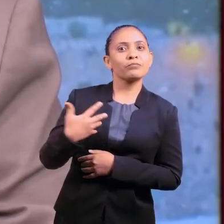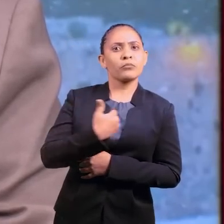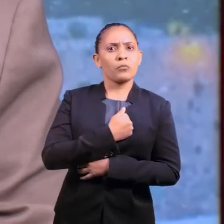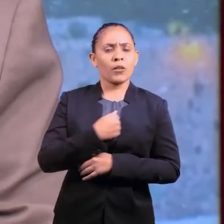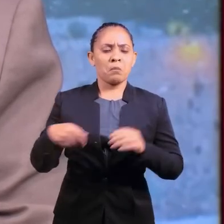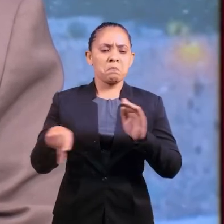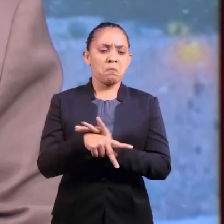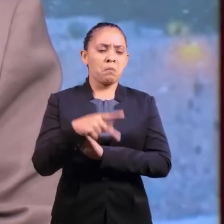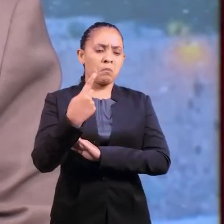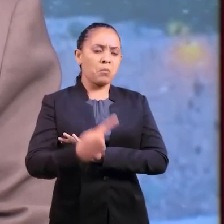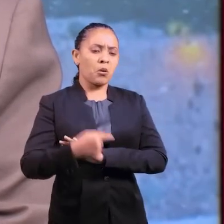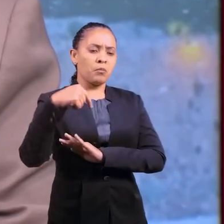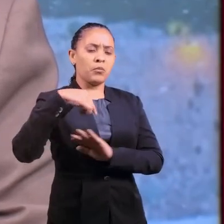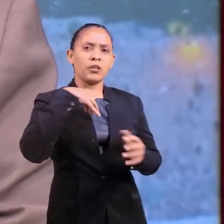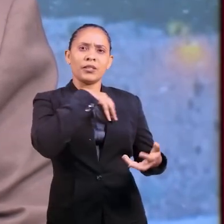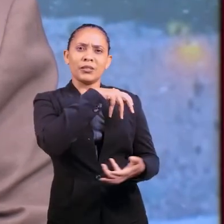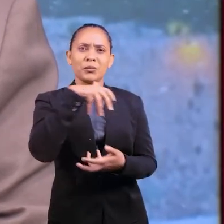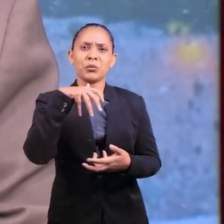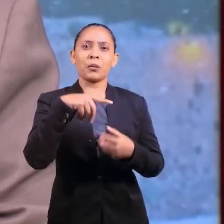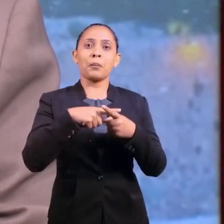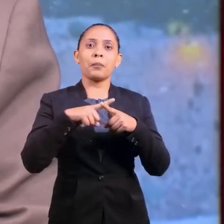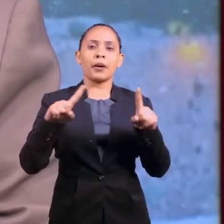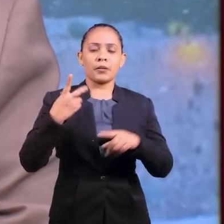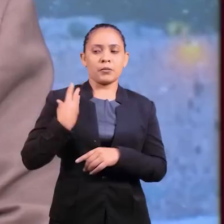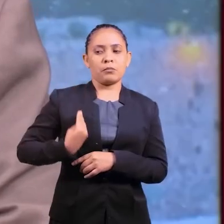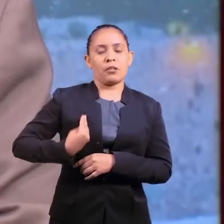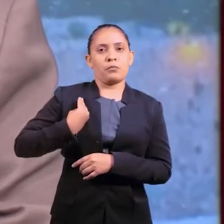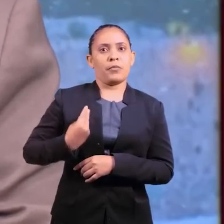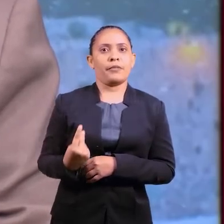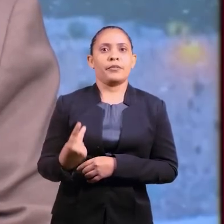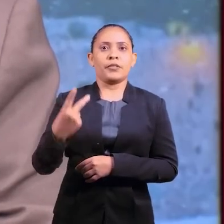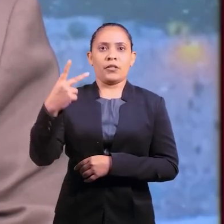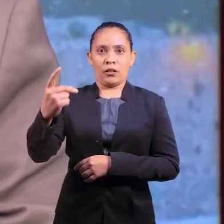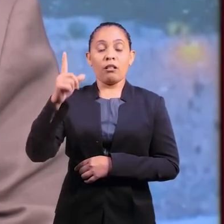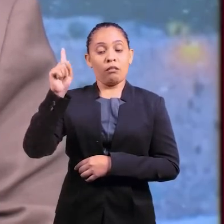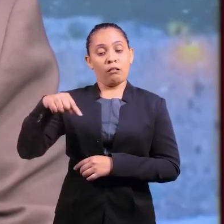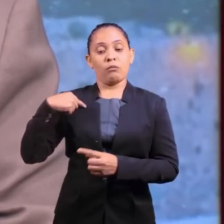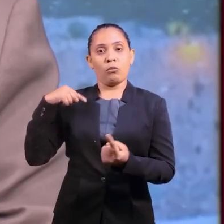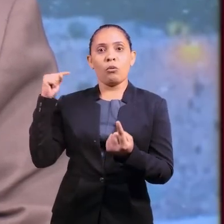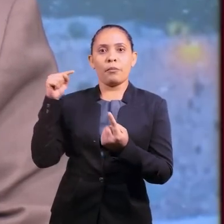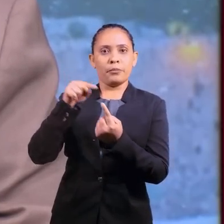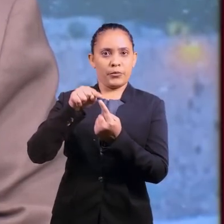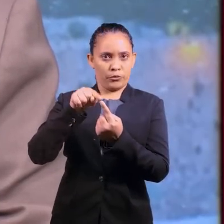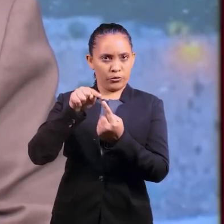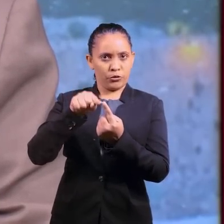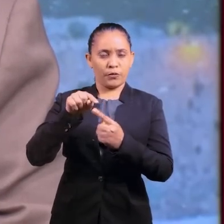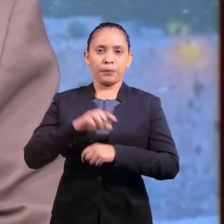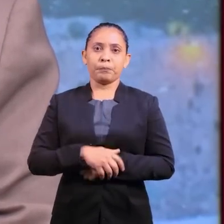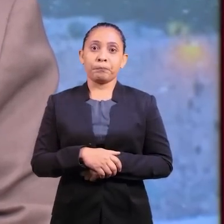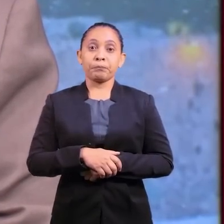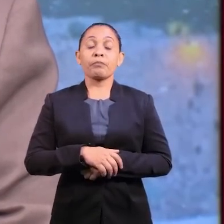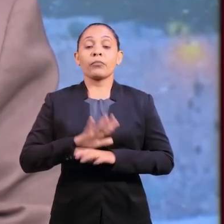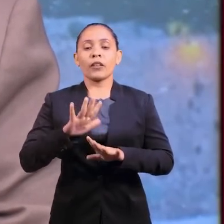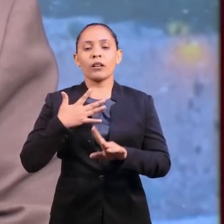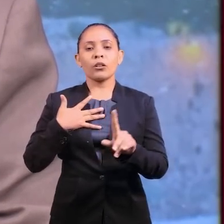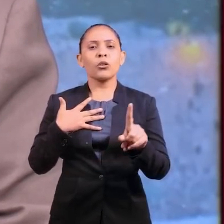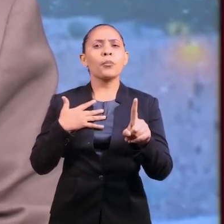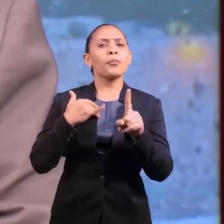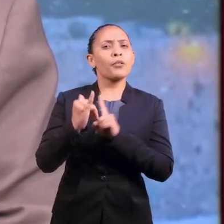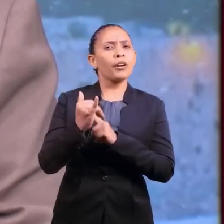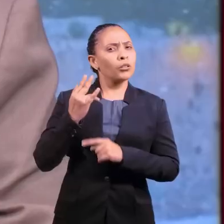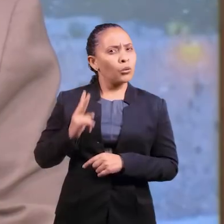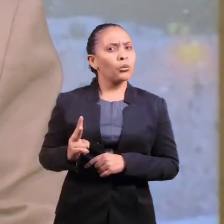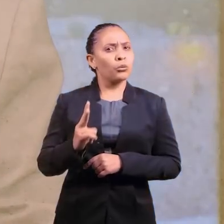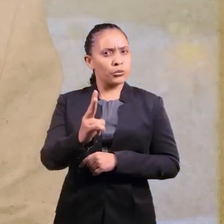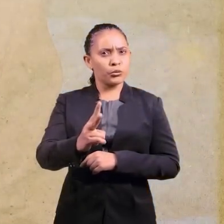reino físico, é para um reino eterno. Esse era o objetivo do Messias. E o profeta continua